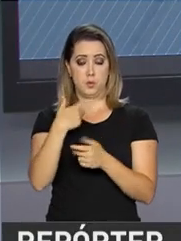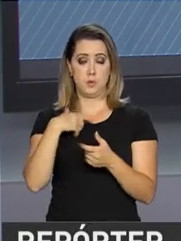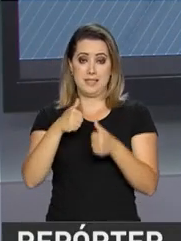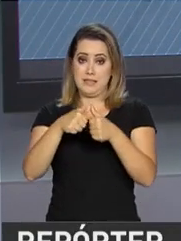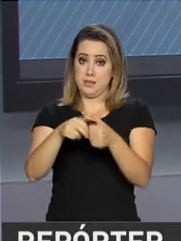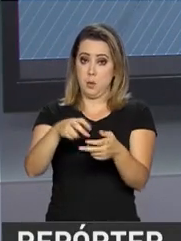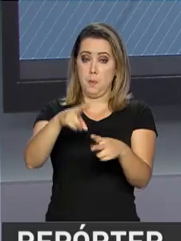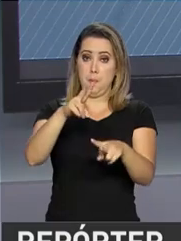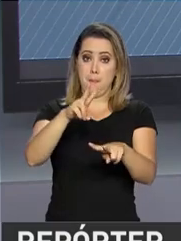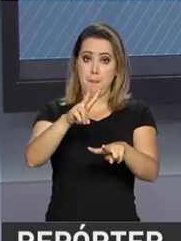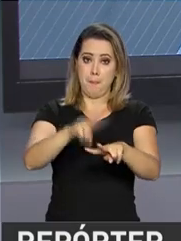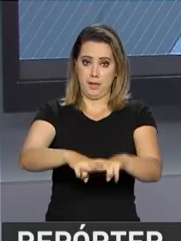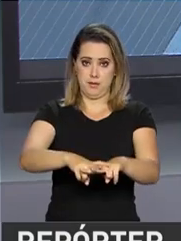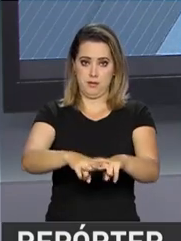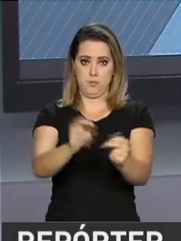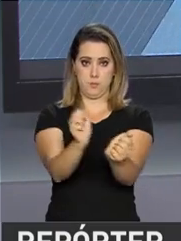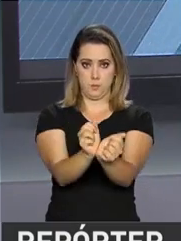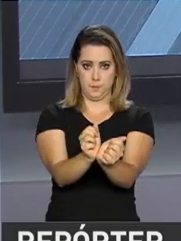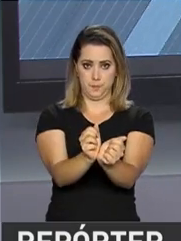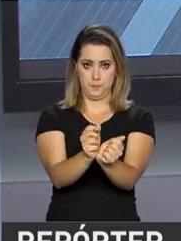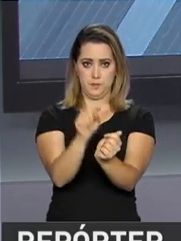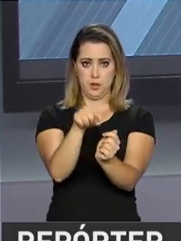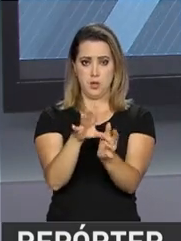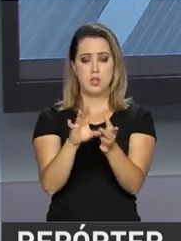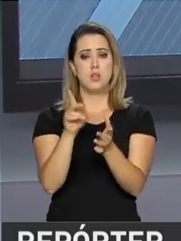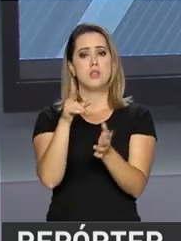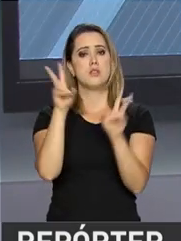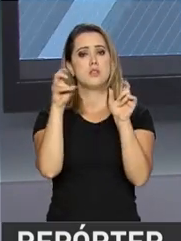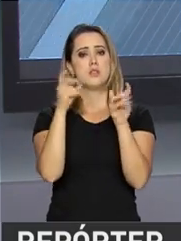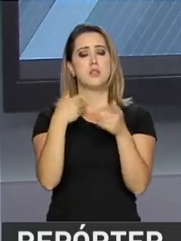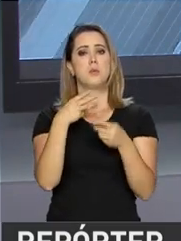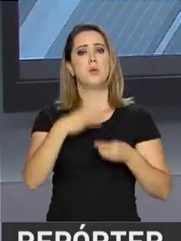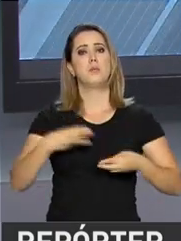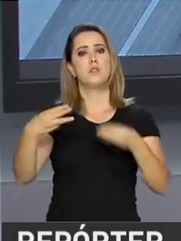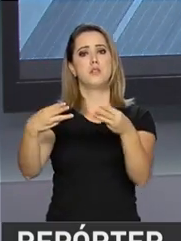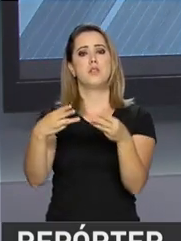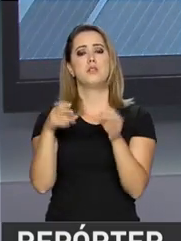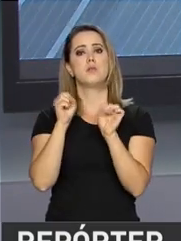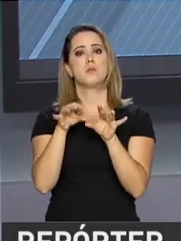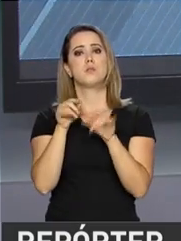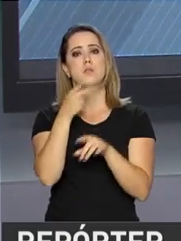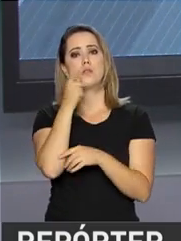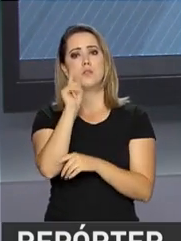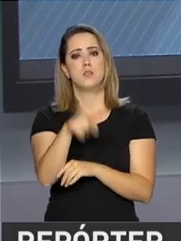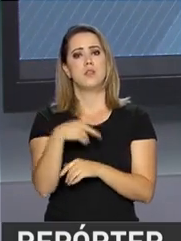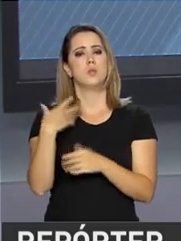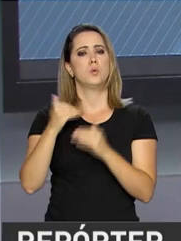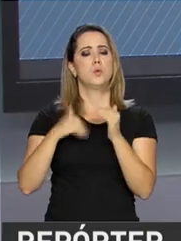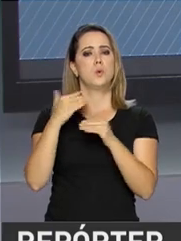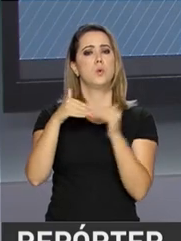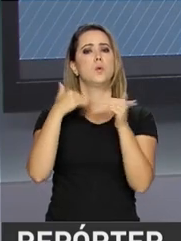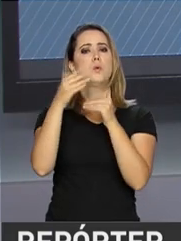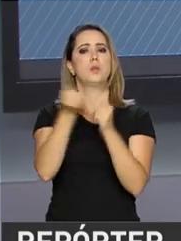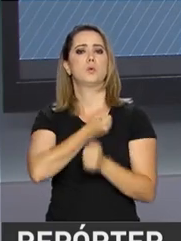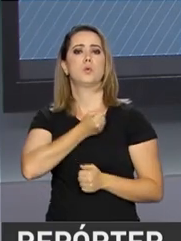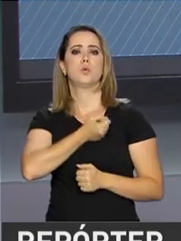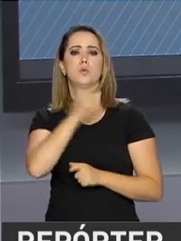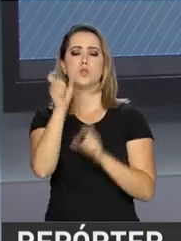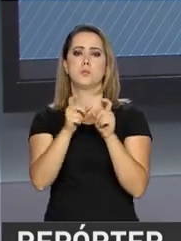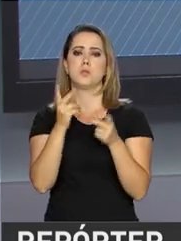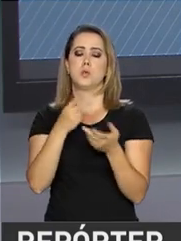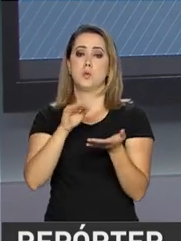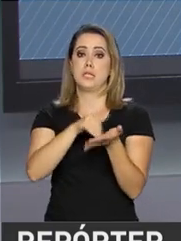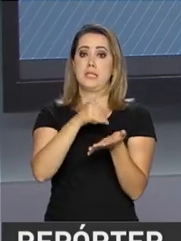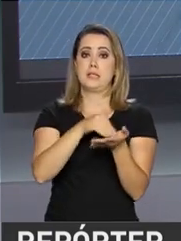privadas de liberdade sobre esse tema o ministro da educação explicou que o aumento no número de presidiários inscritos